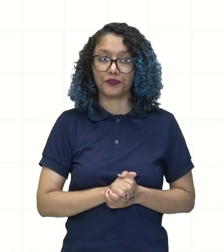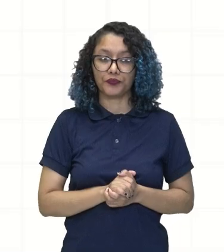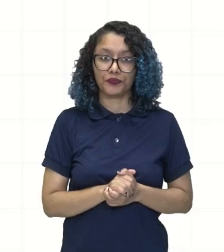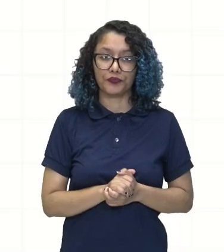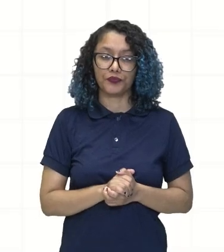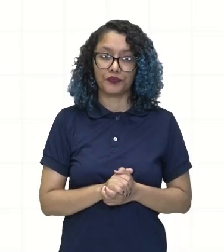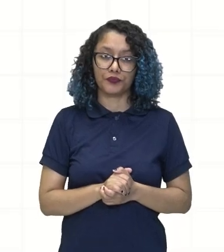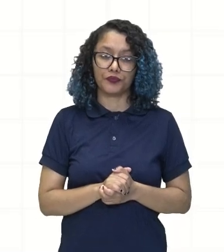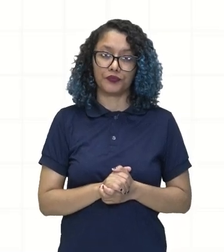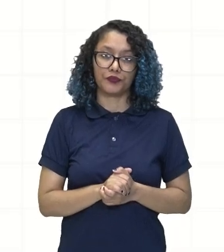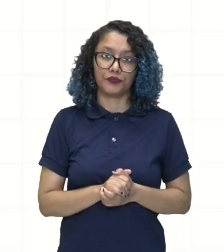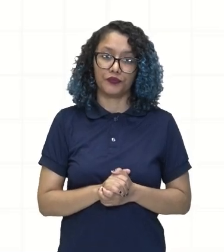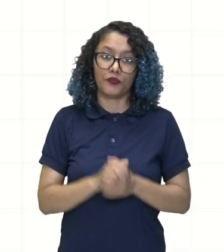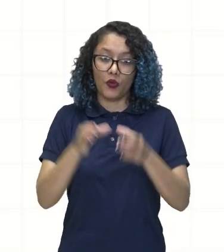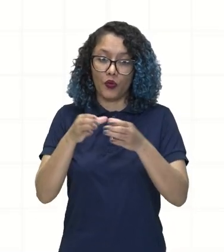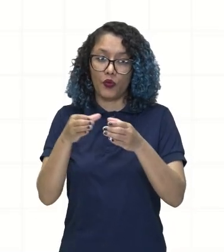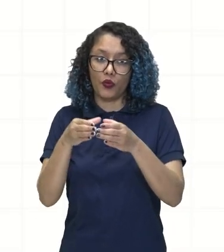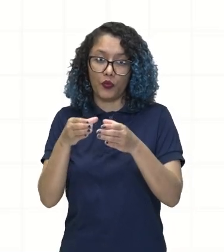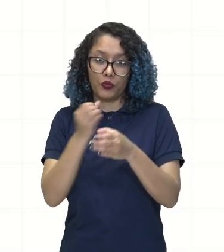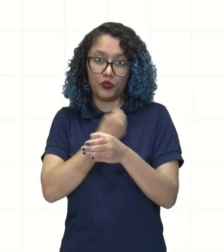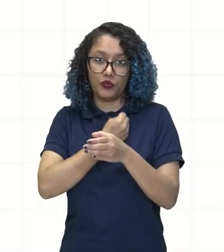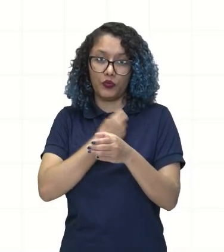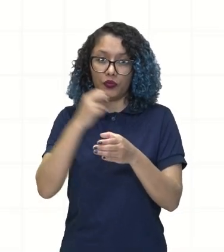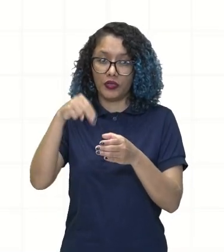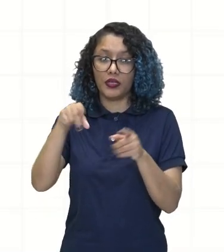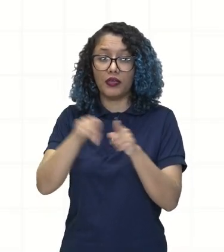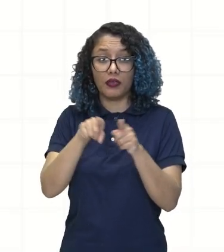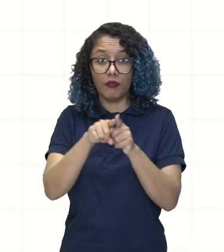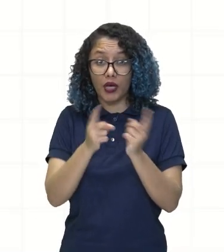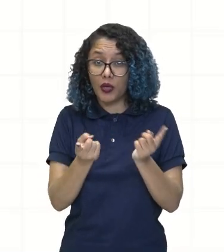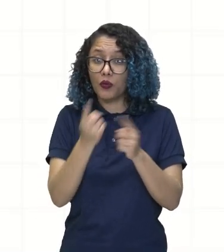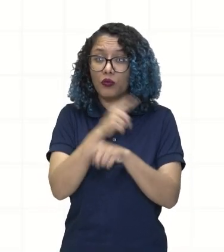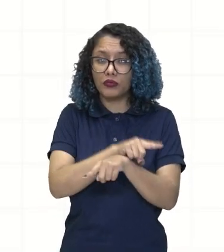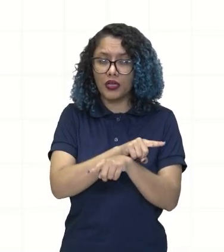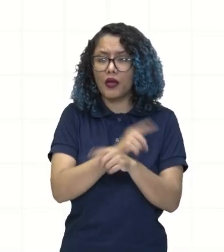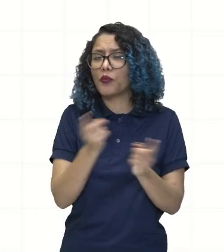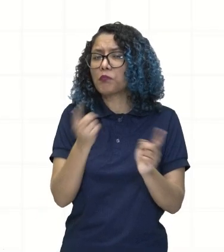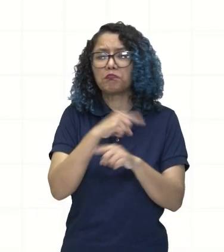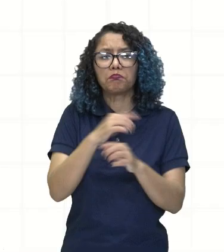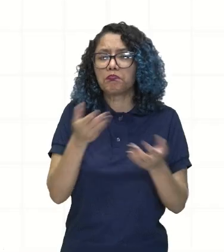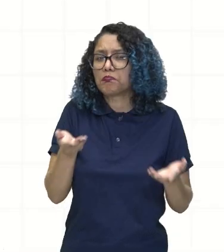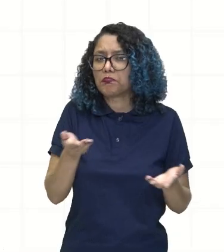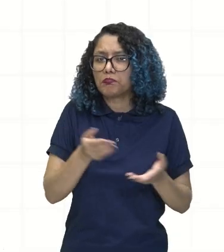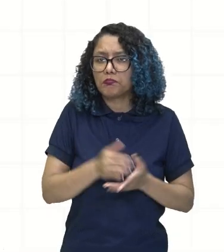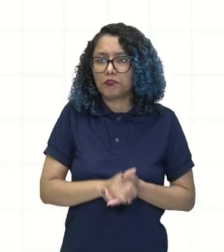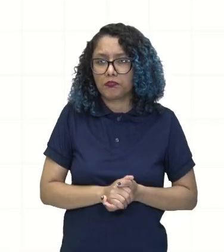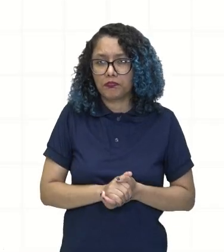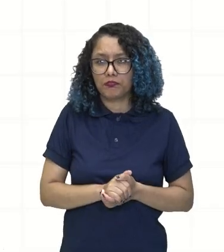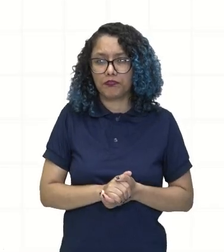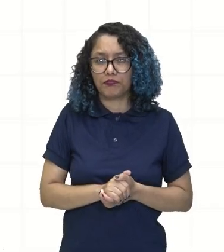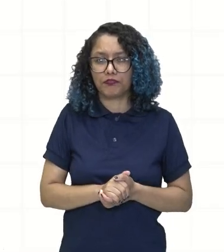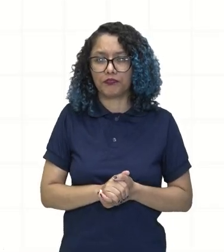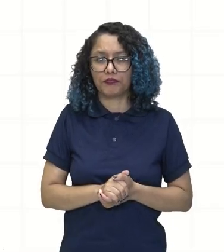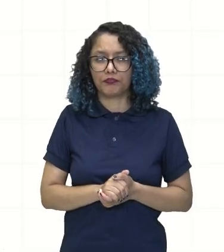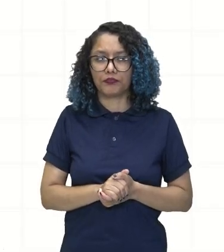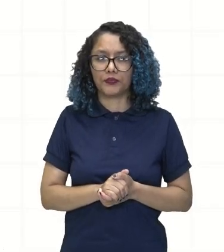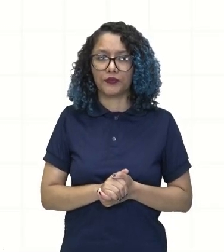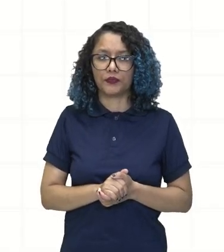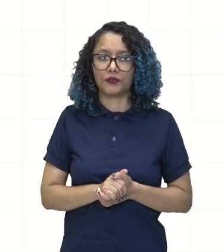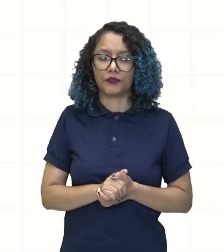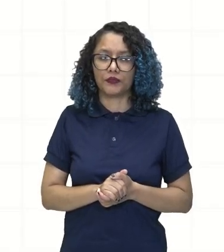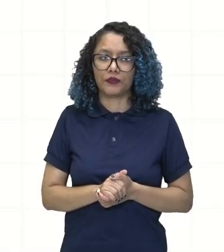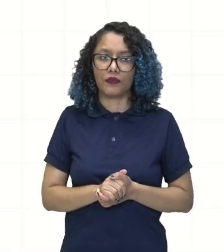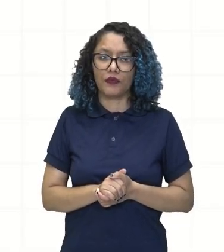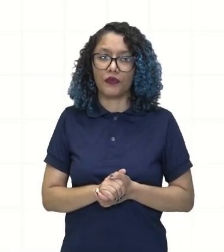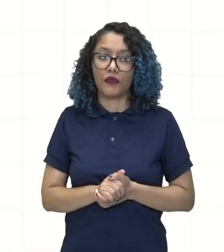naturais e mais os seus opostos. Então, quem é o oposto? Quem é os nossos opostos dos nossos números